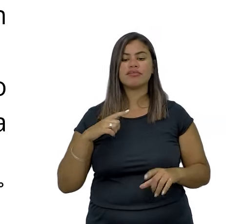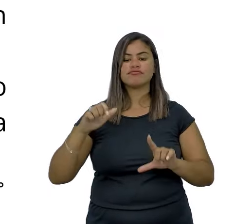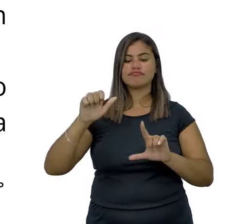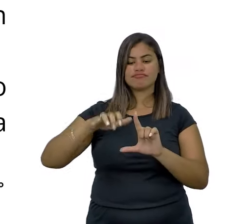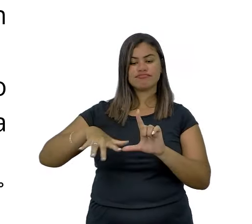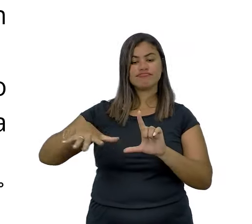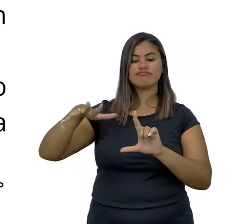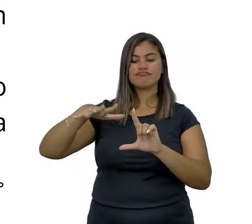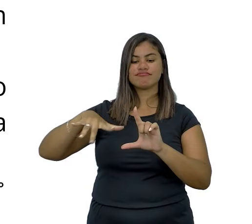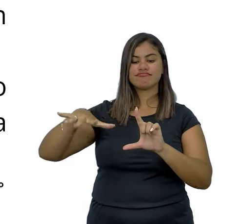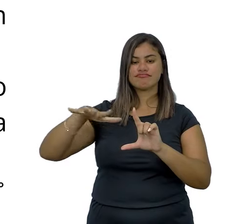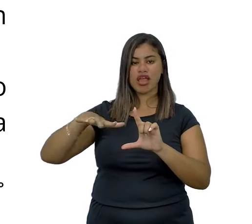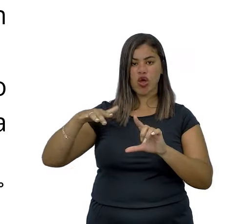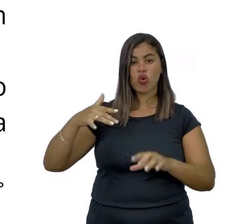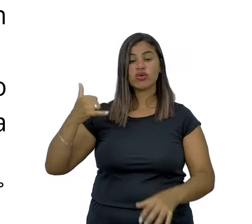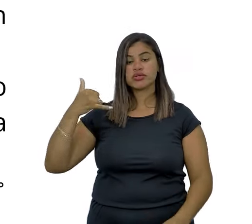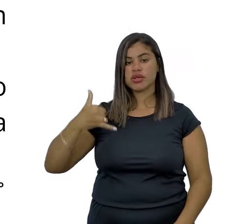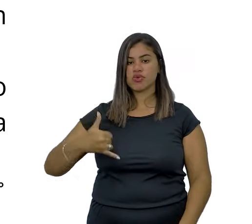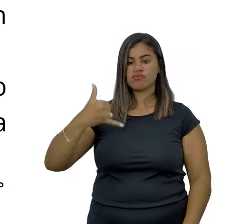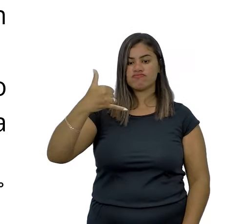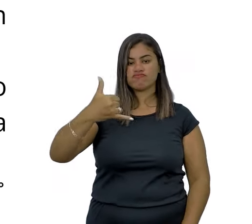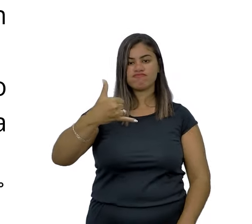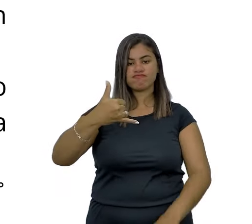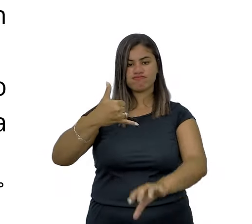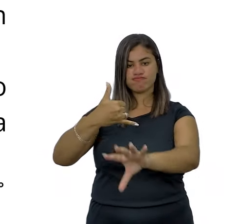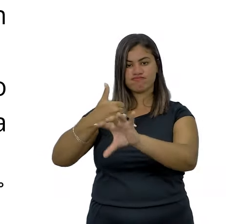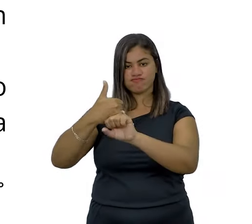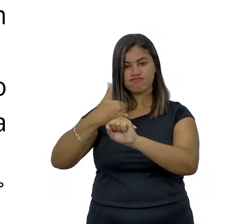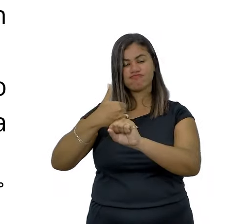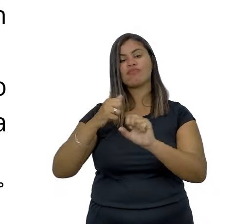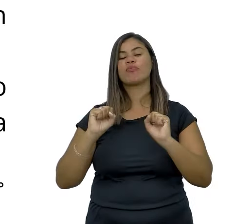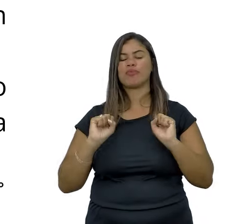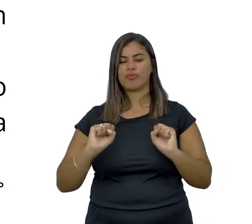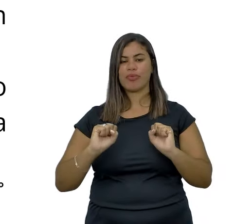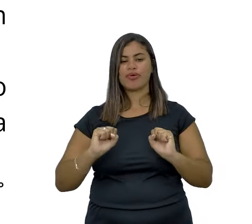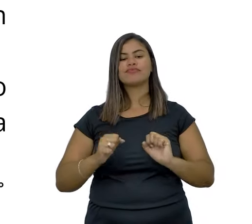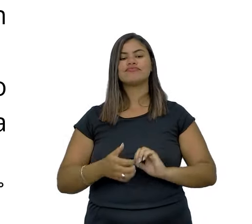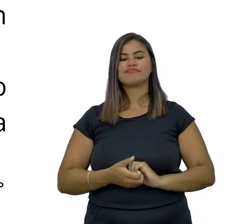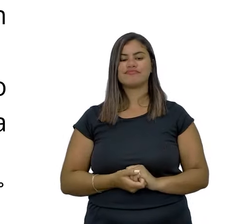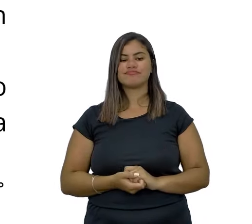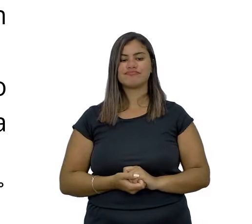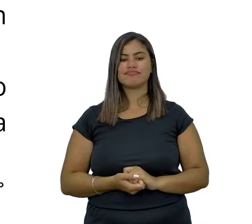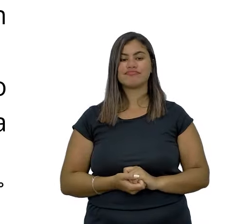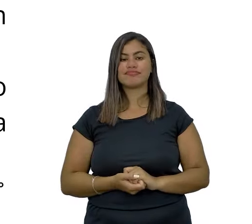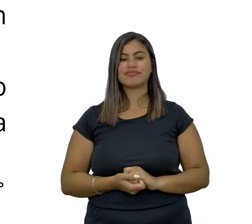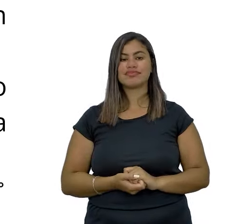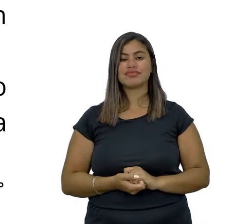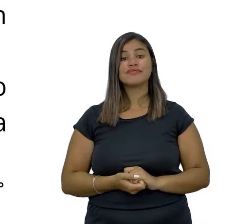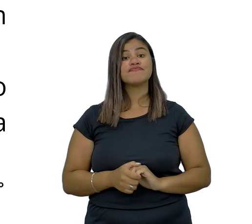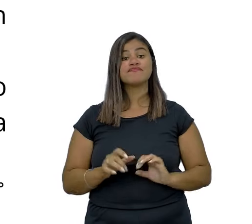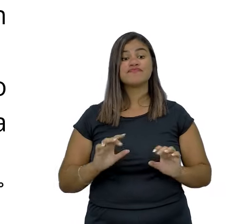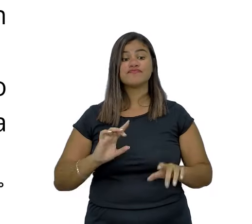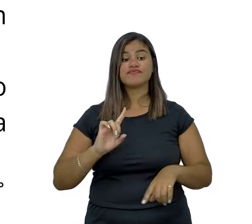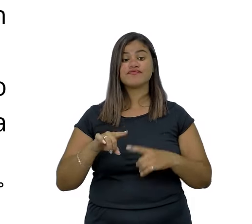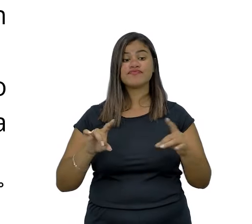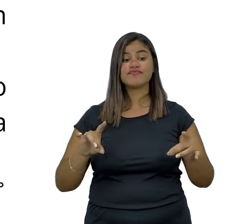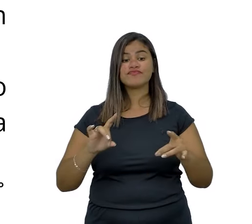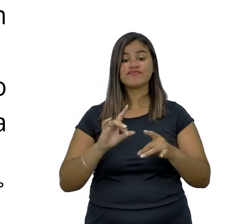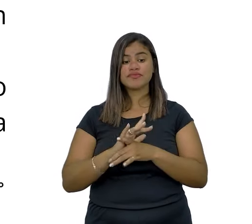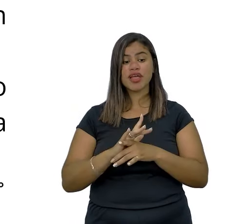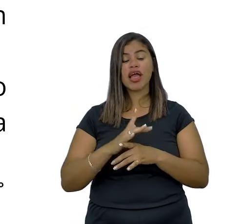QR Code para você avaliar a sua participação, né? E finalizando aqui,